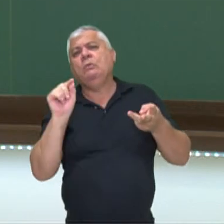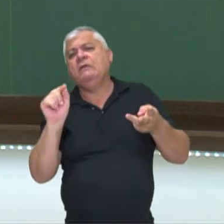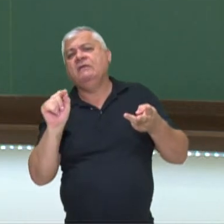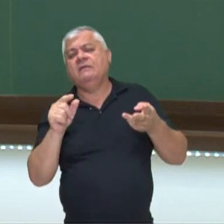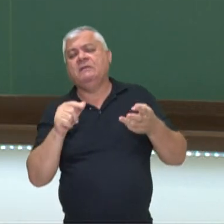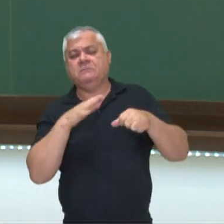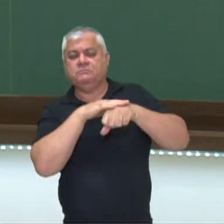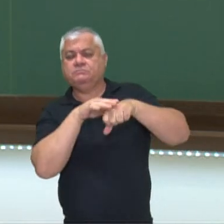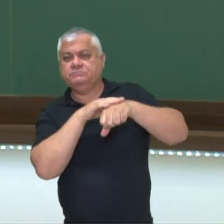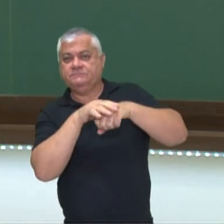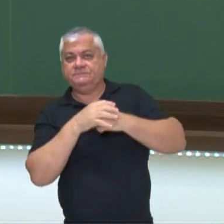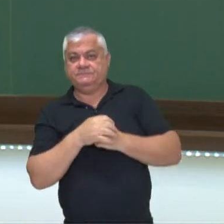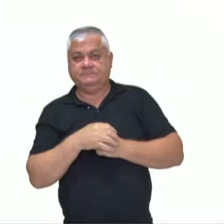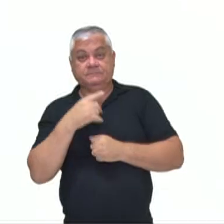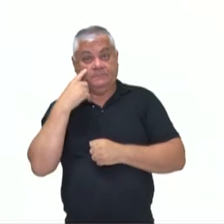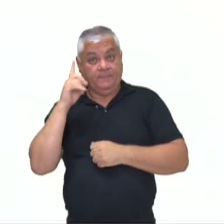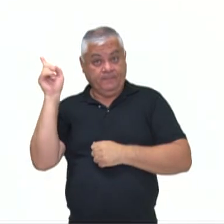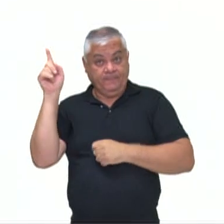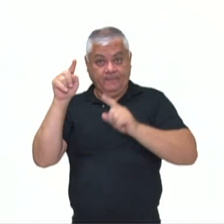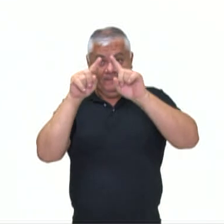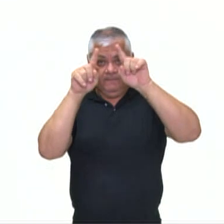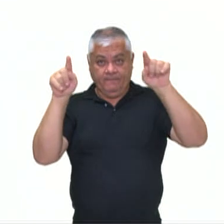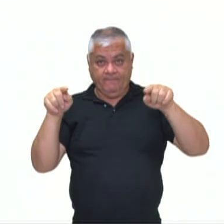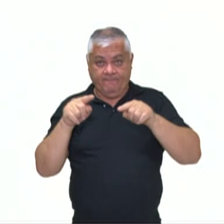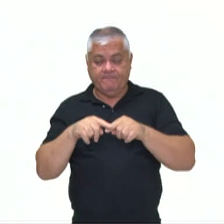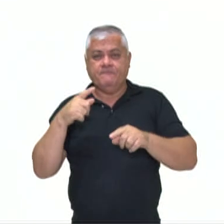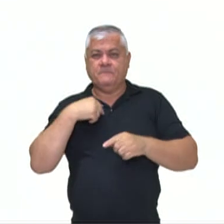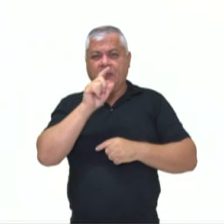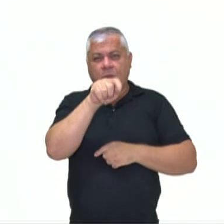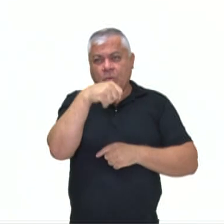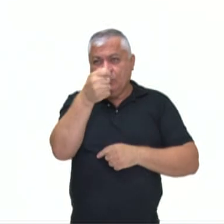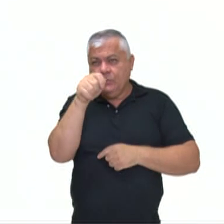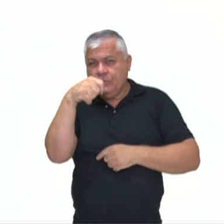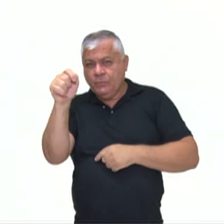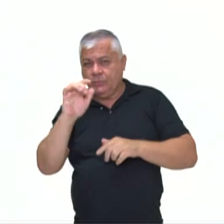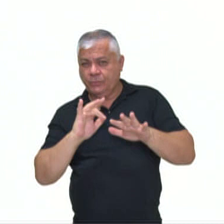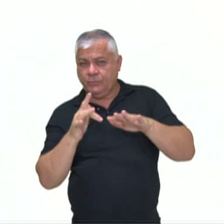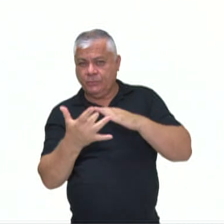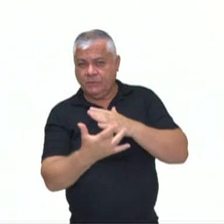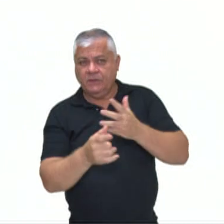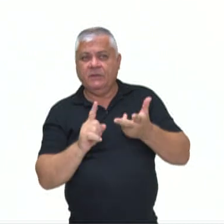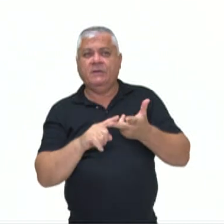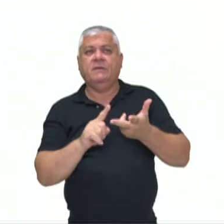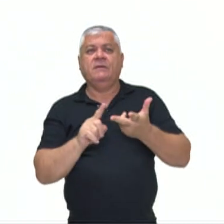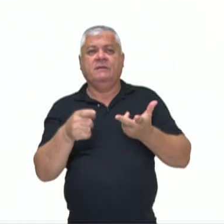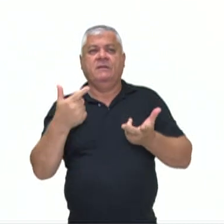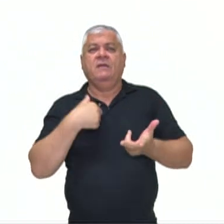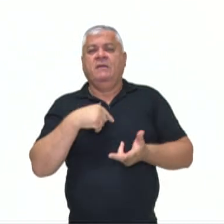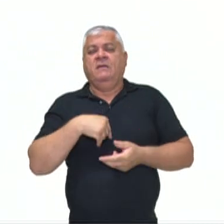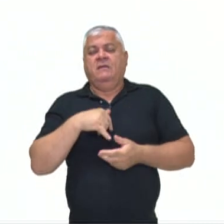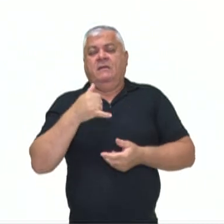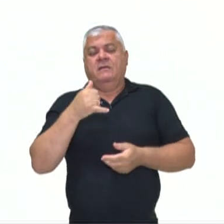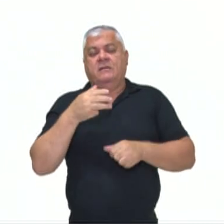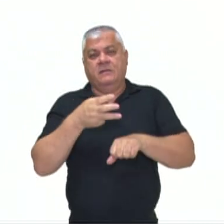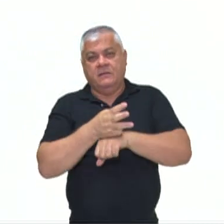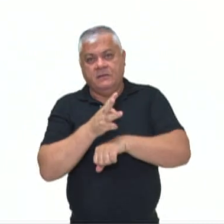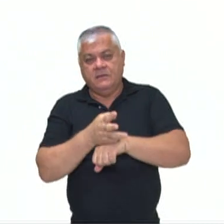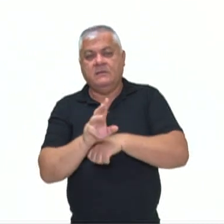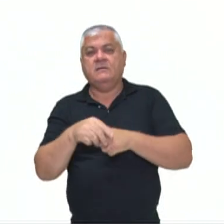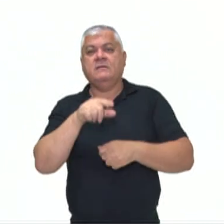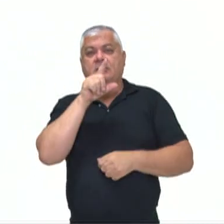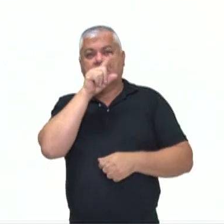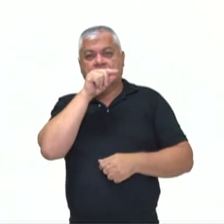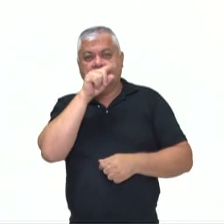sociais? Aqui nessa imagem, a gente tem aqui alguns exemplos de redes sociais, como Snapchat, WhatsApp, Twitter,